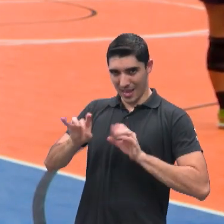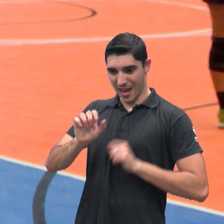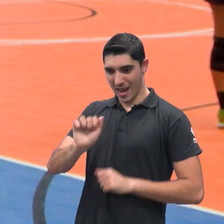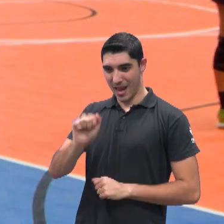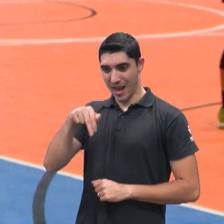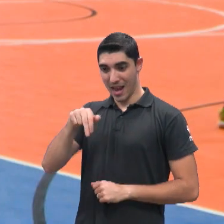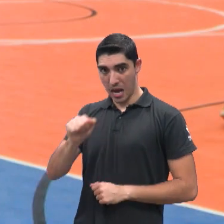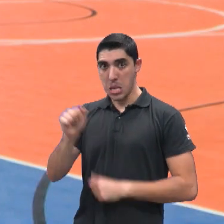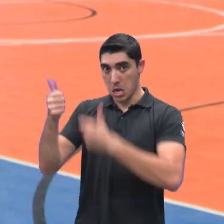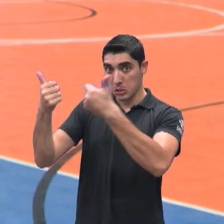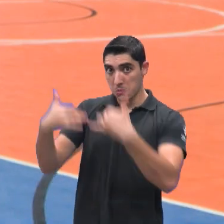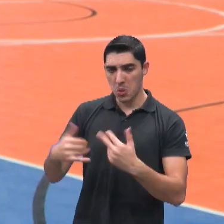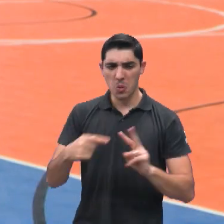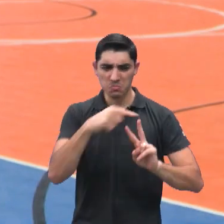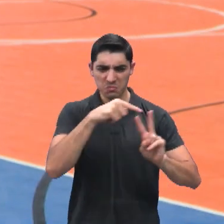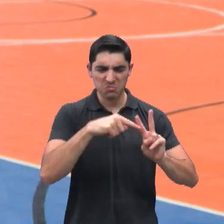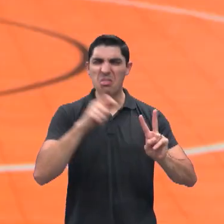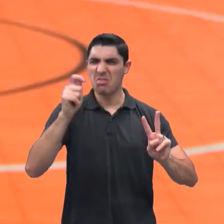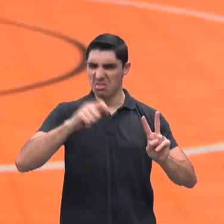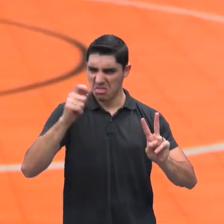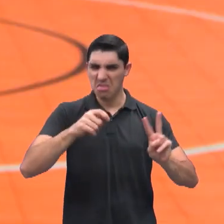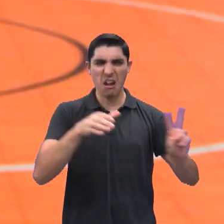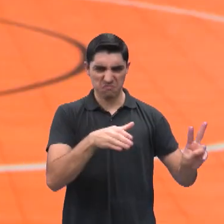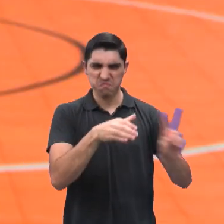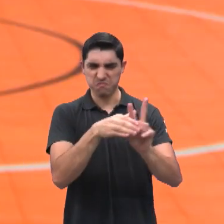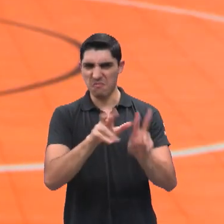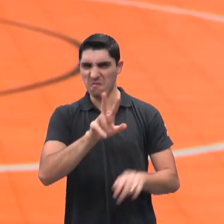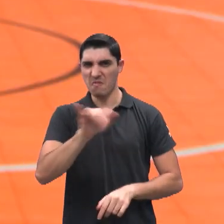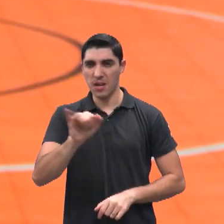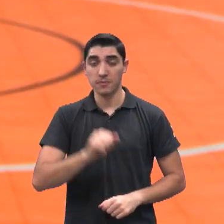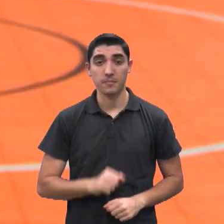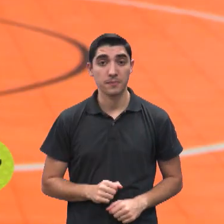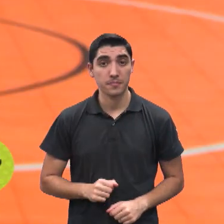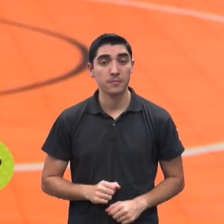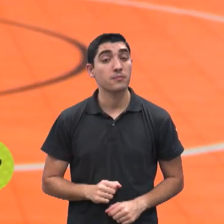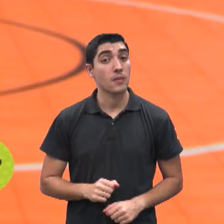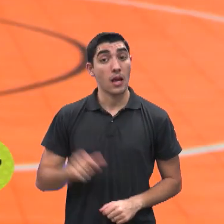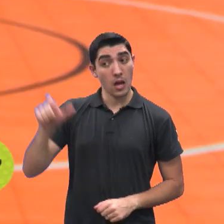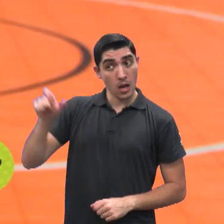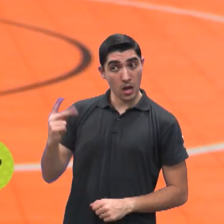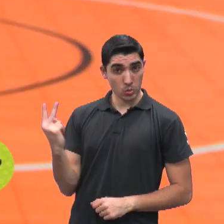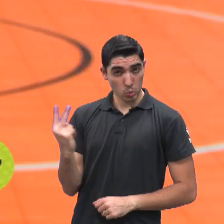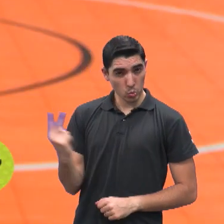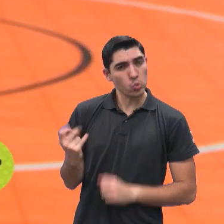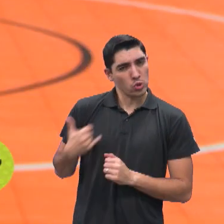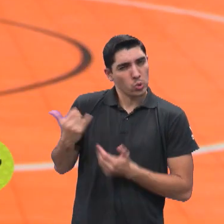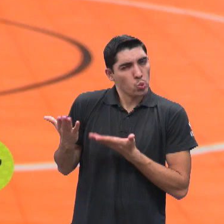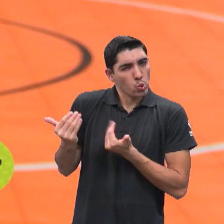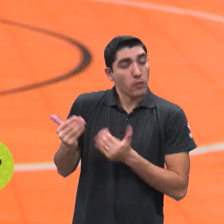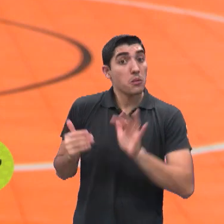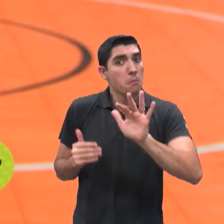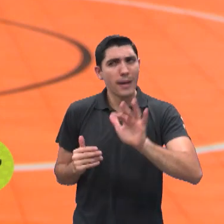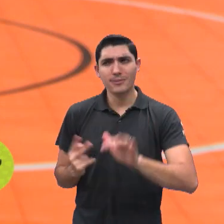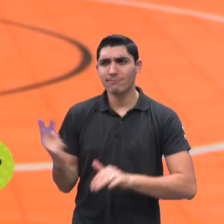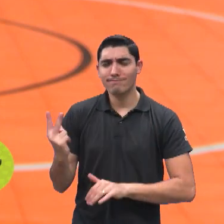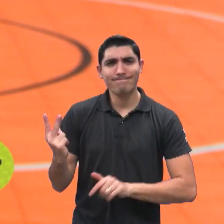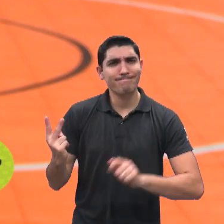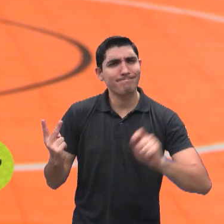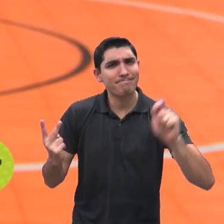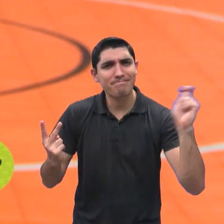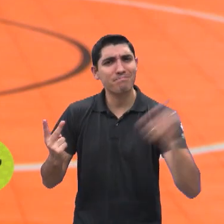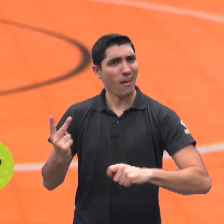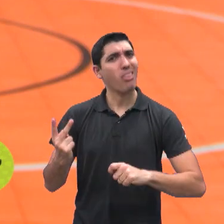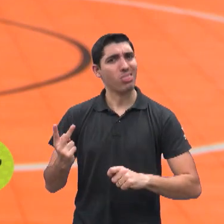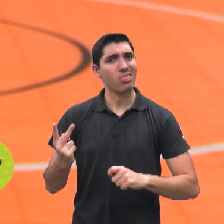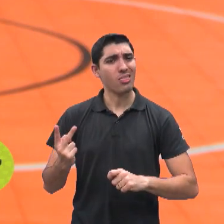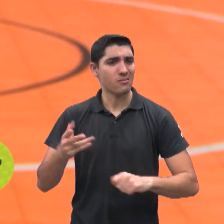grandes chances de estarem nessa lista. Apesar da pouca idade, elas têm total potencial de jogar a nível mundial